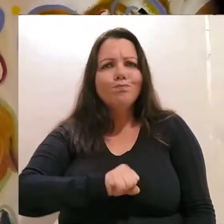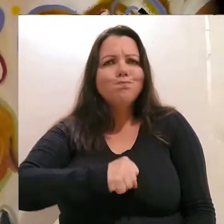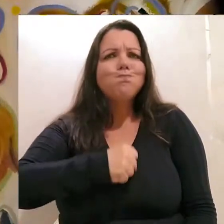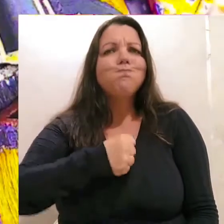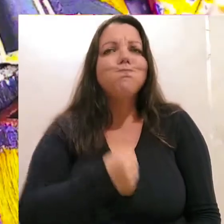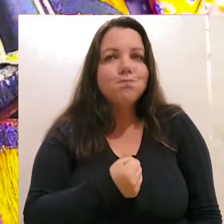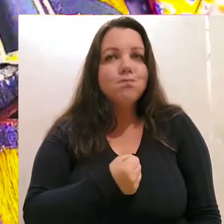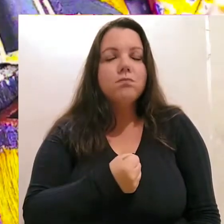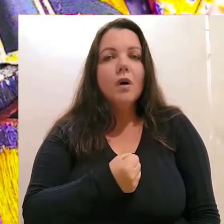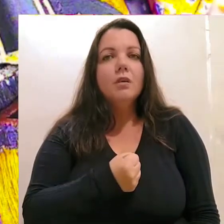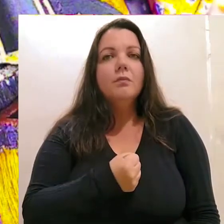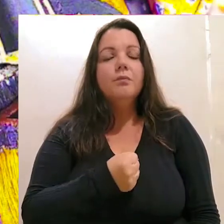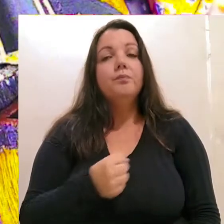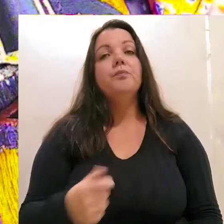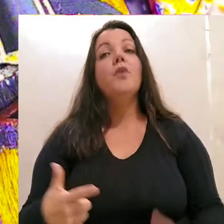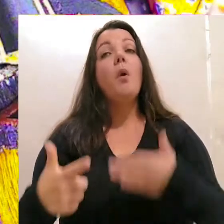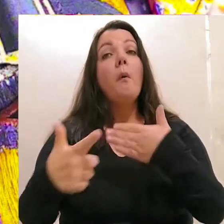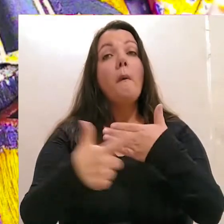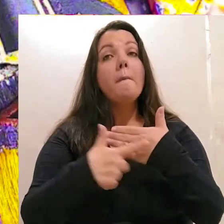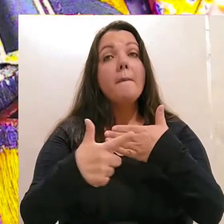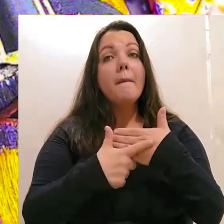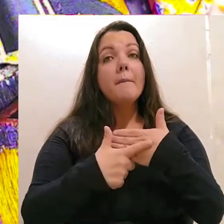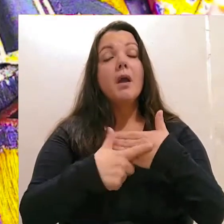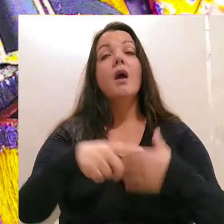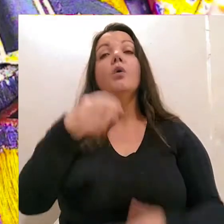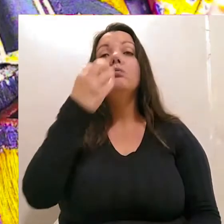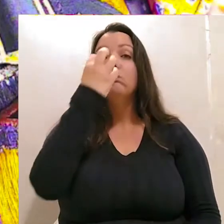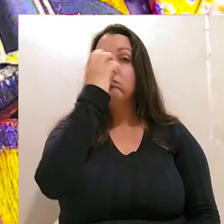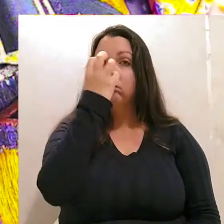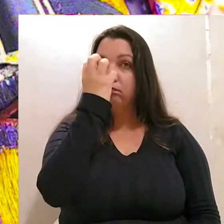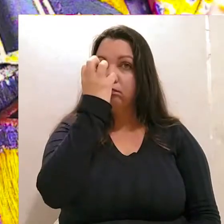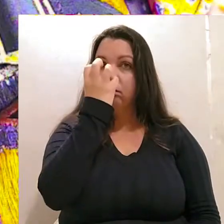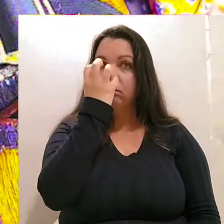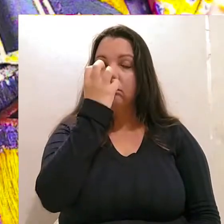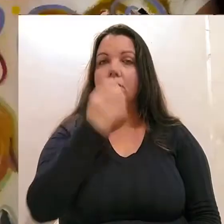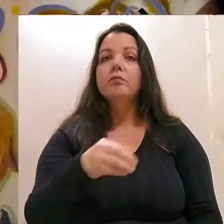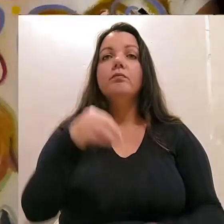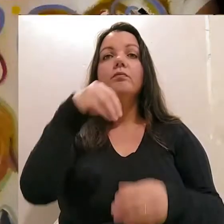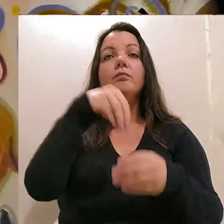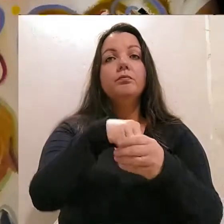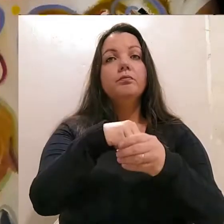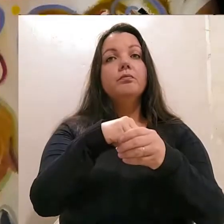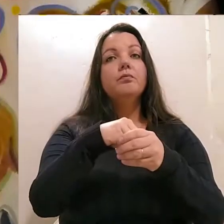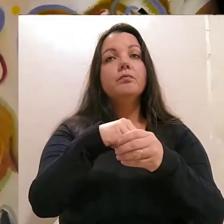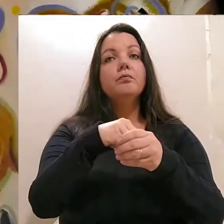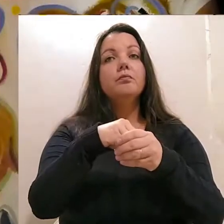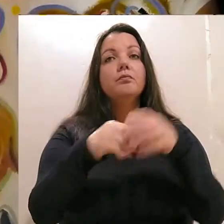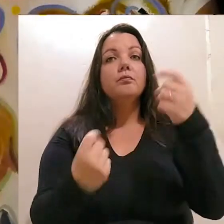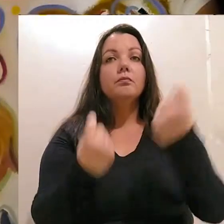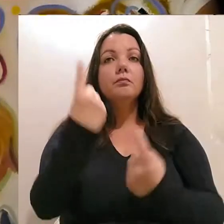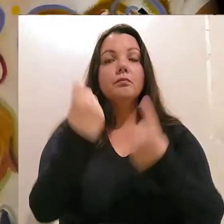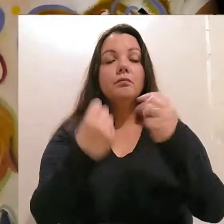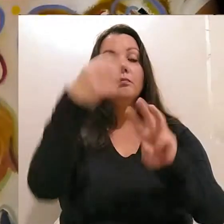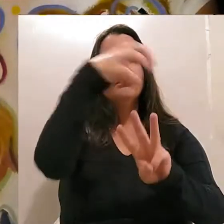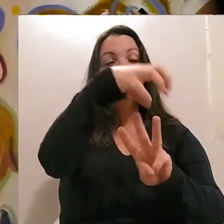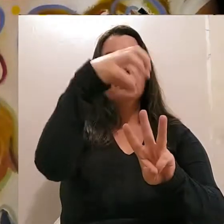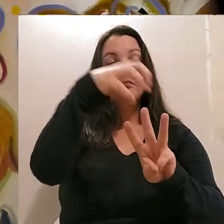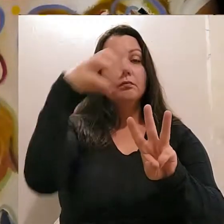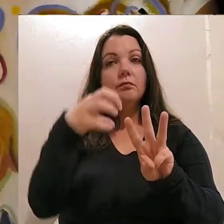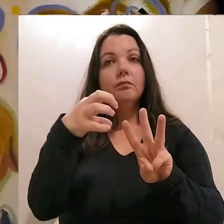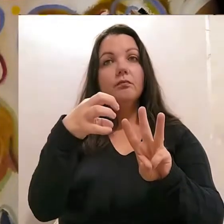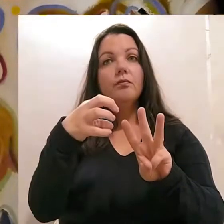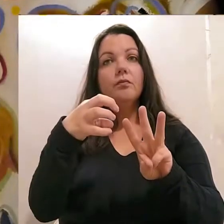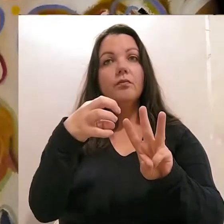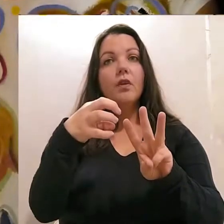e o palhaço a função dele dentro da folia é de levar alegria